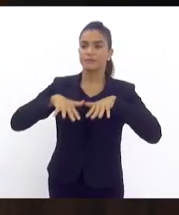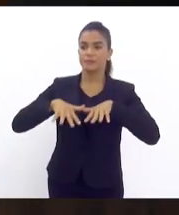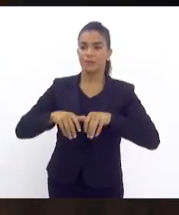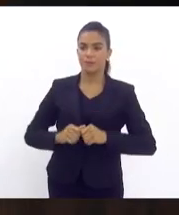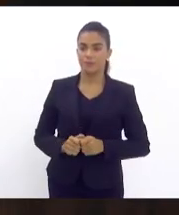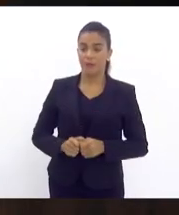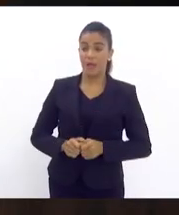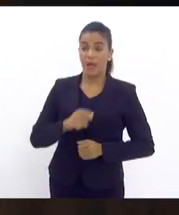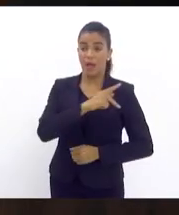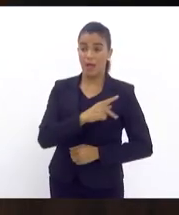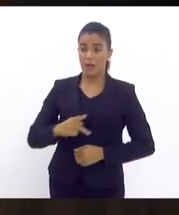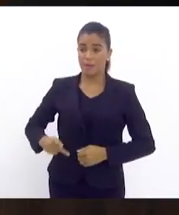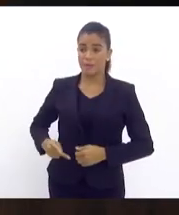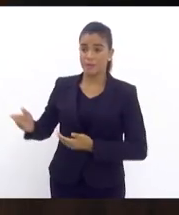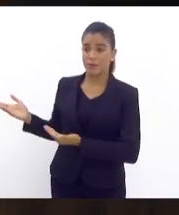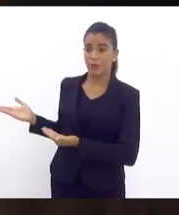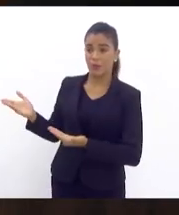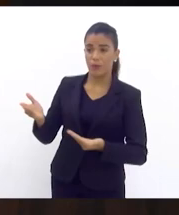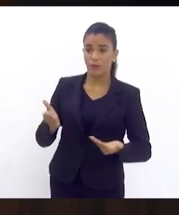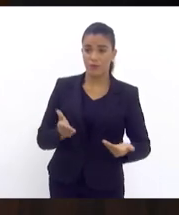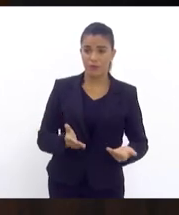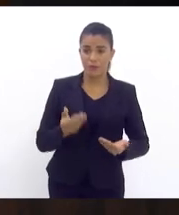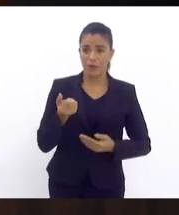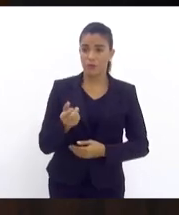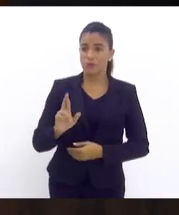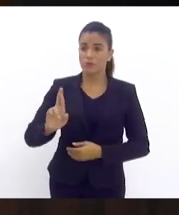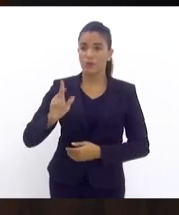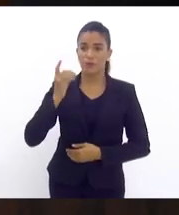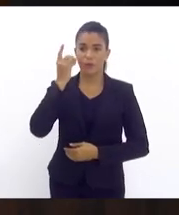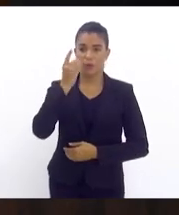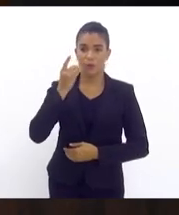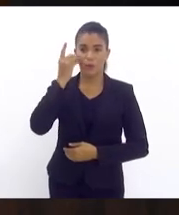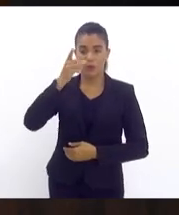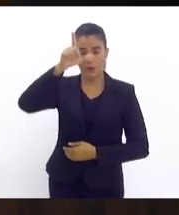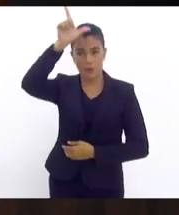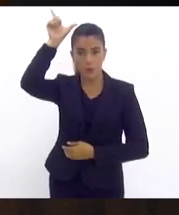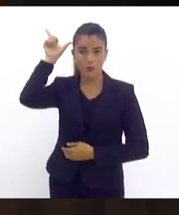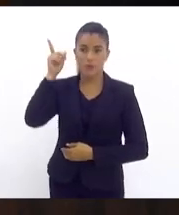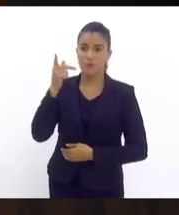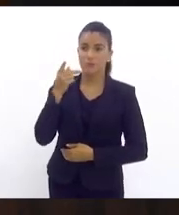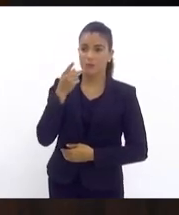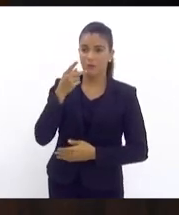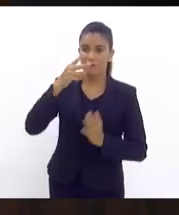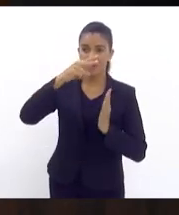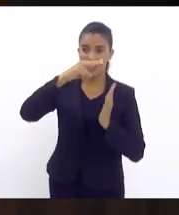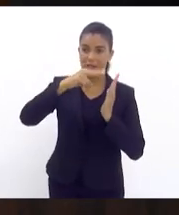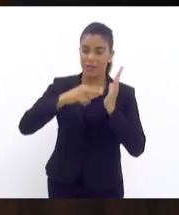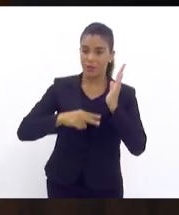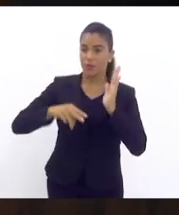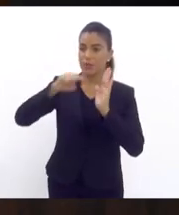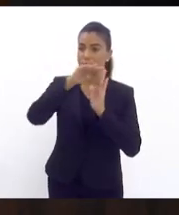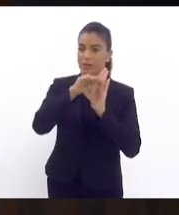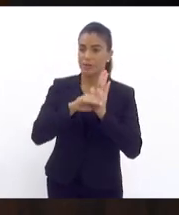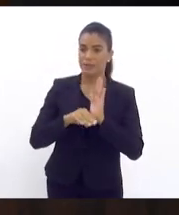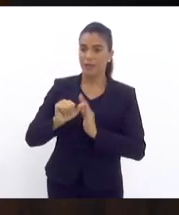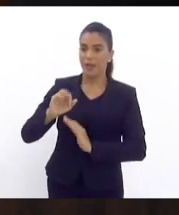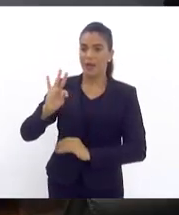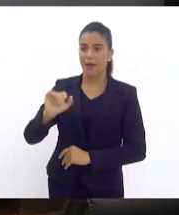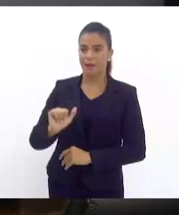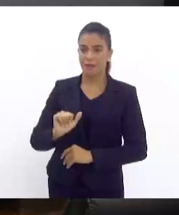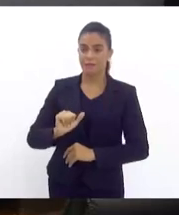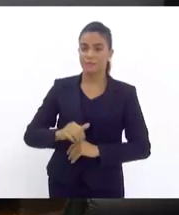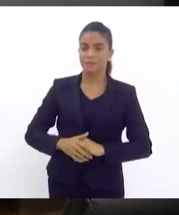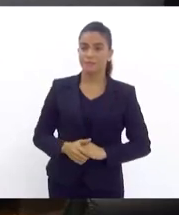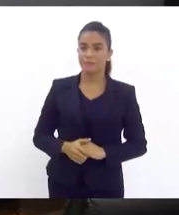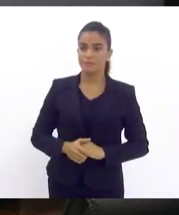a presidência convida o senhor Deputado Luiz Paulo para fazer a leitura da ata da sessão anterior